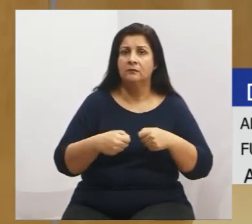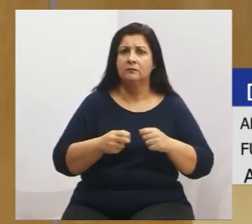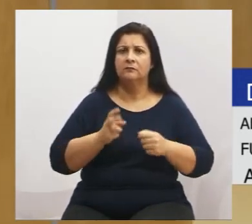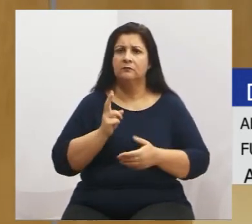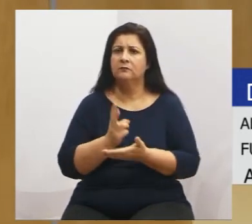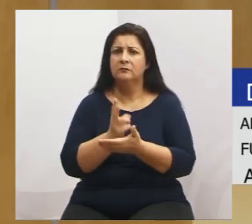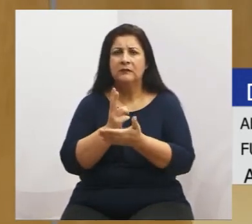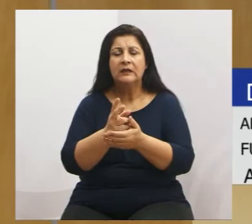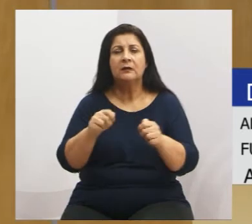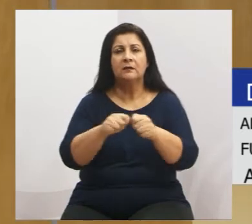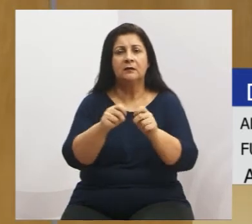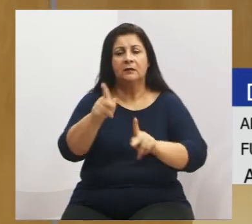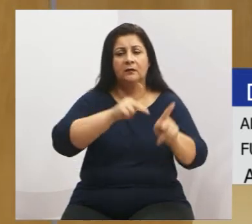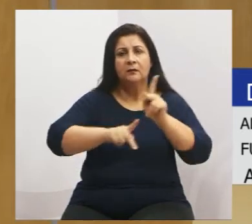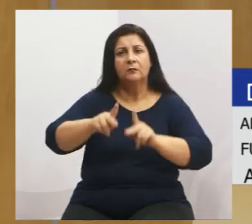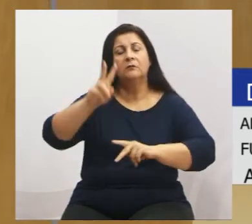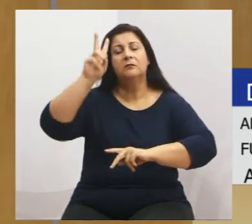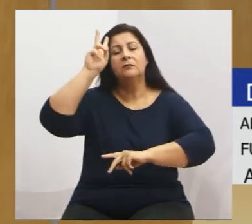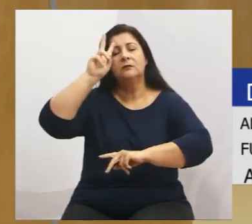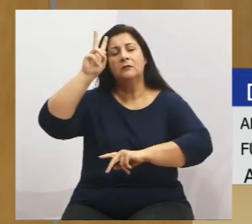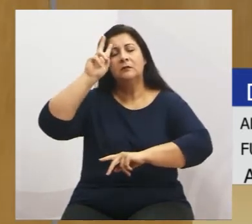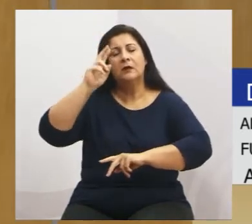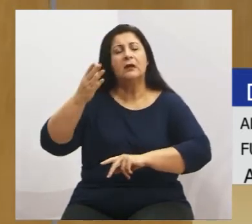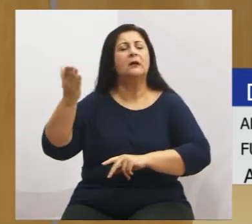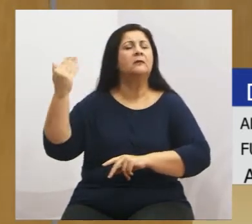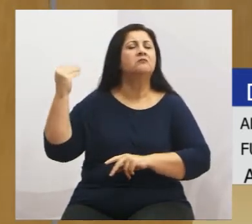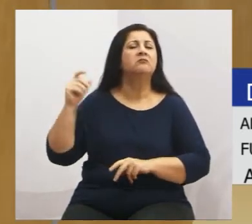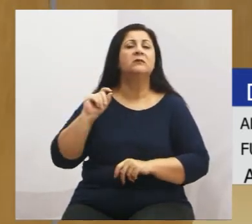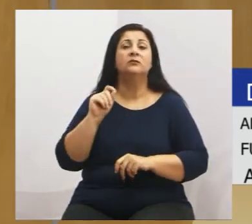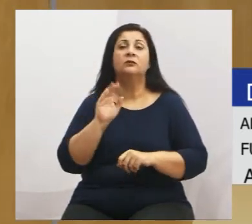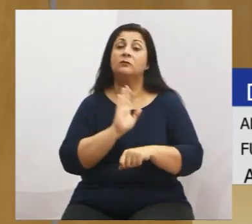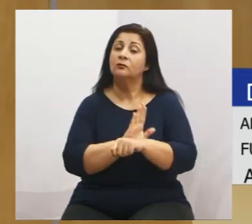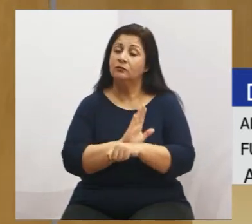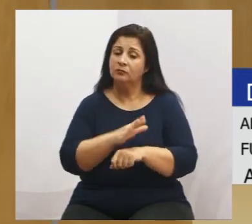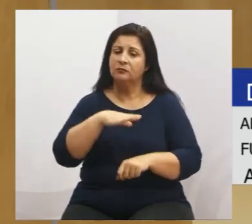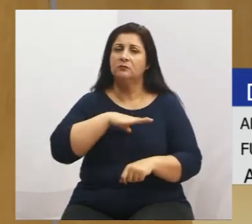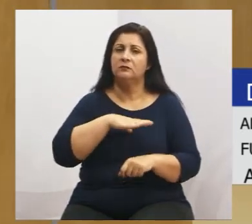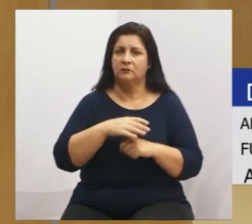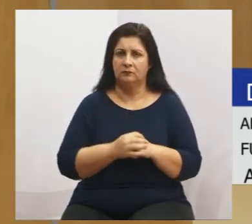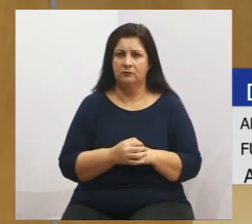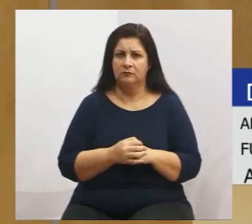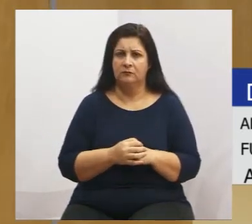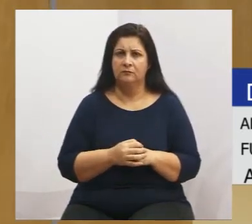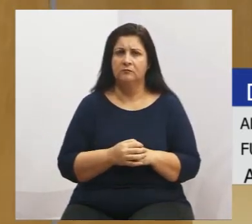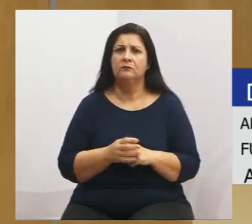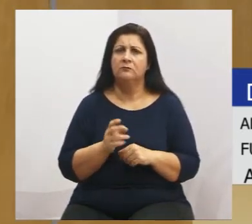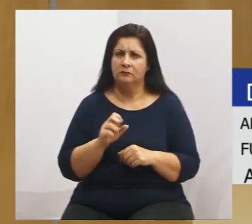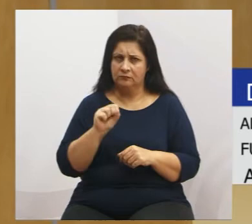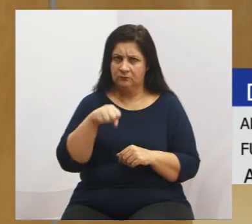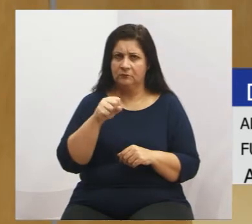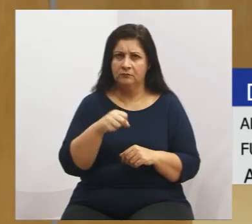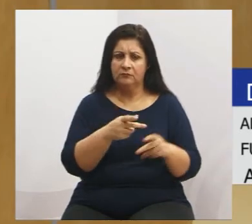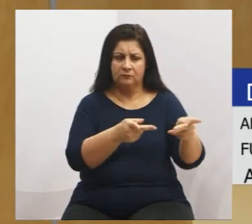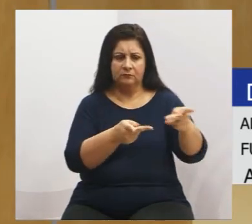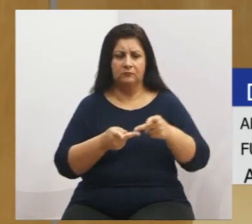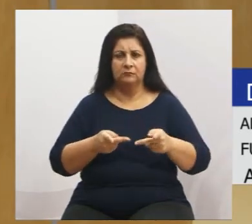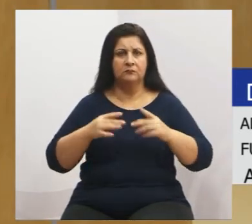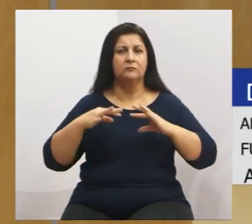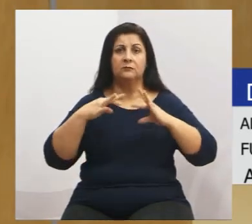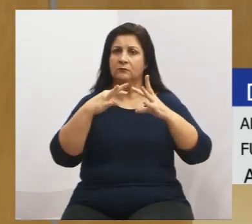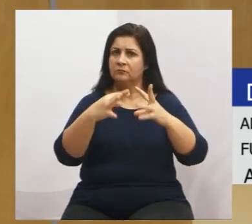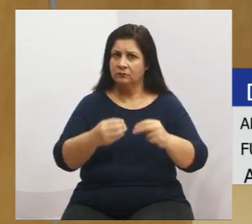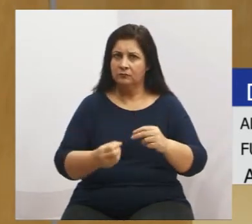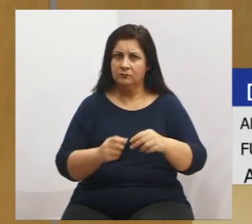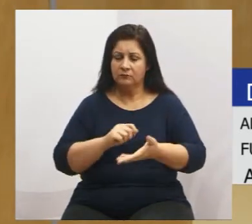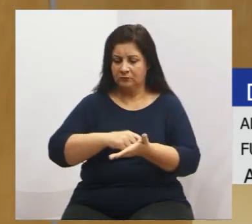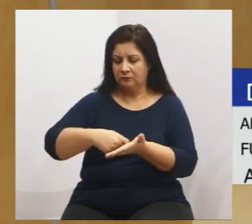sempre na memória da cidade as pessoas que contribuíram. E eu não tenho dúvida, né? E vou convidar todo mundo para assinar esse projeto, né? Eu não tenho